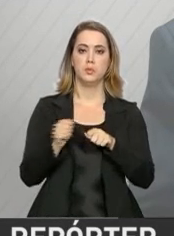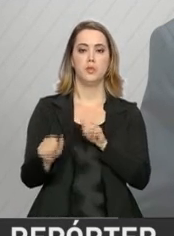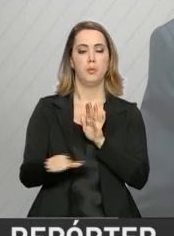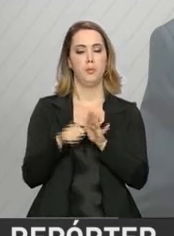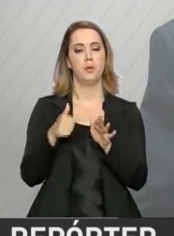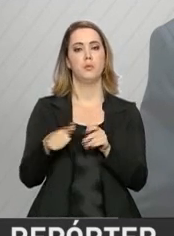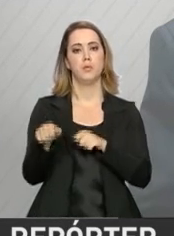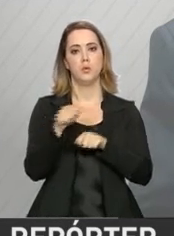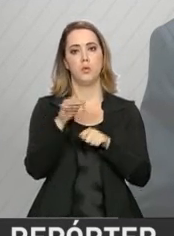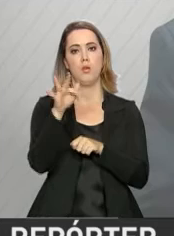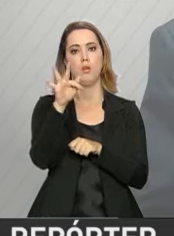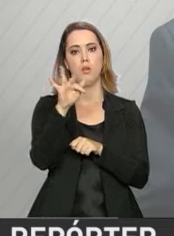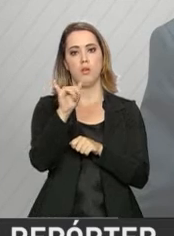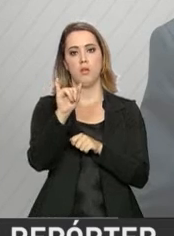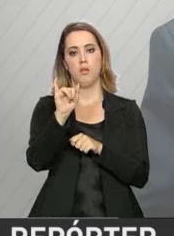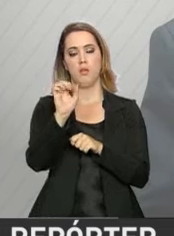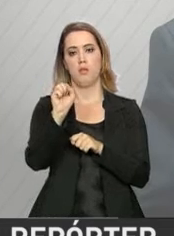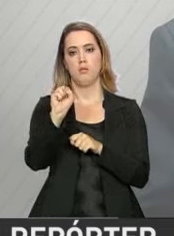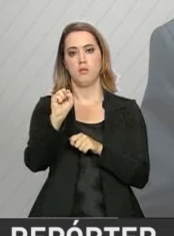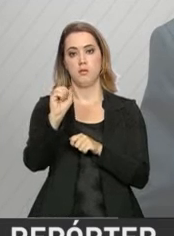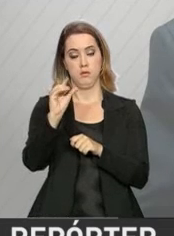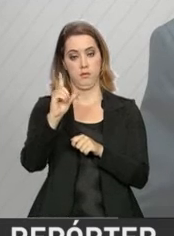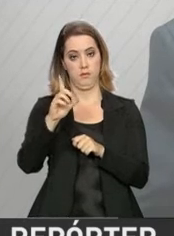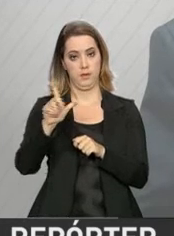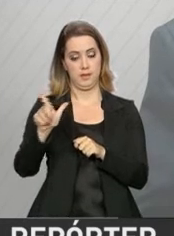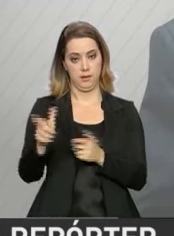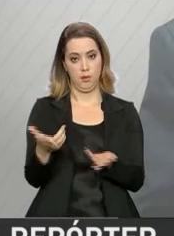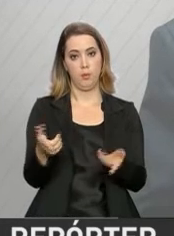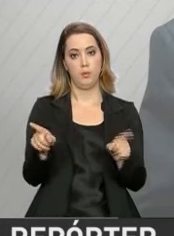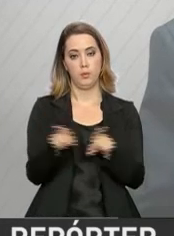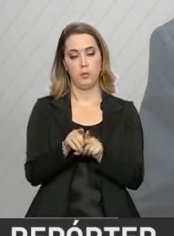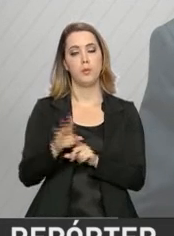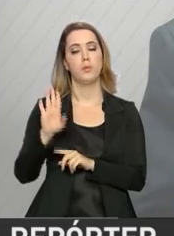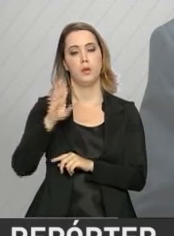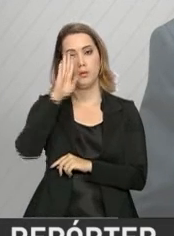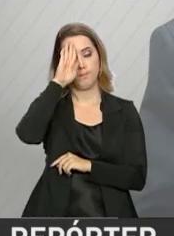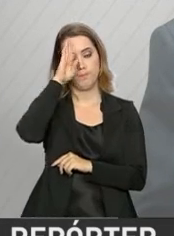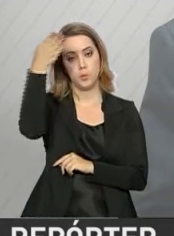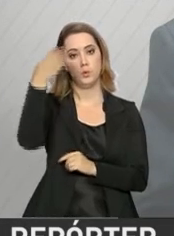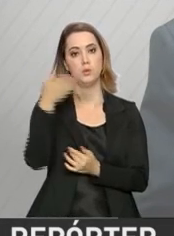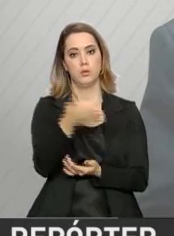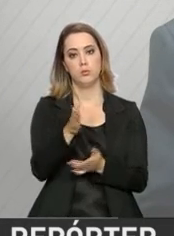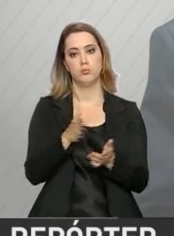lugar, a questão fiscal, que é fundamental, é central no processo. Nós temos que